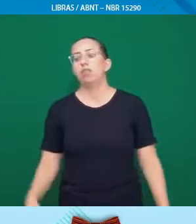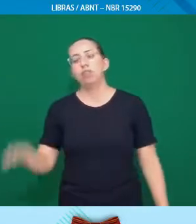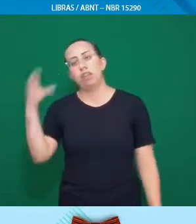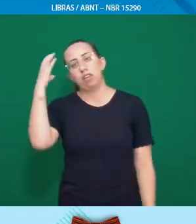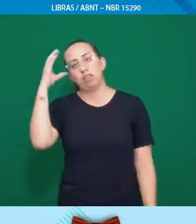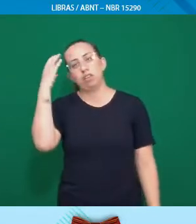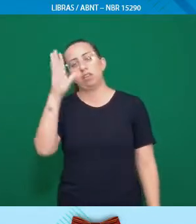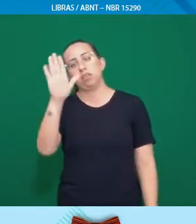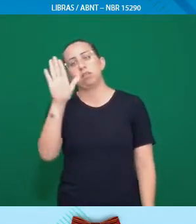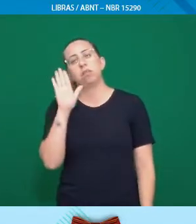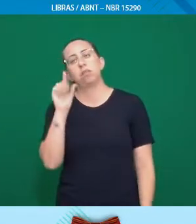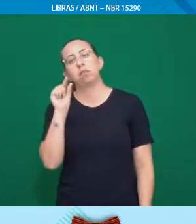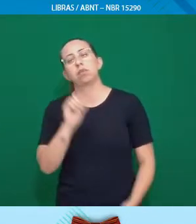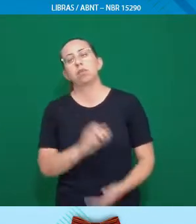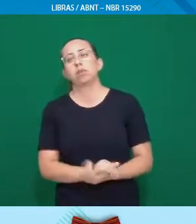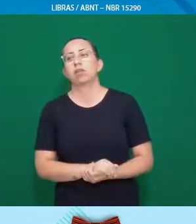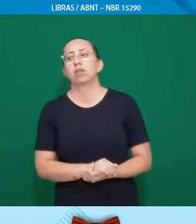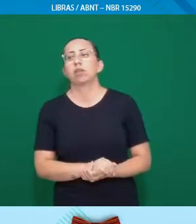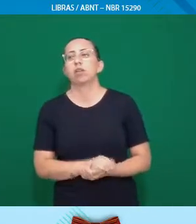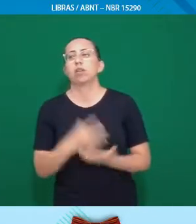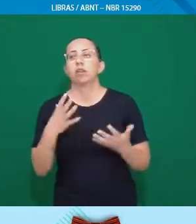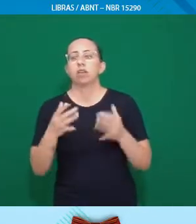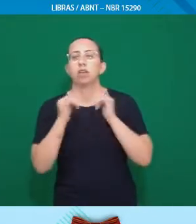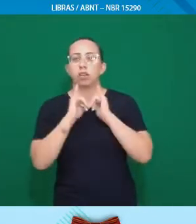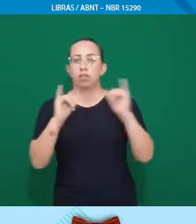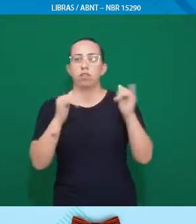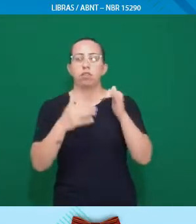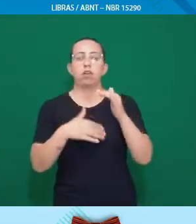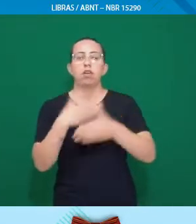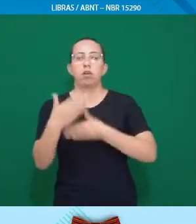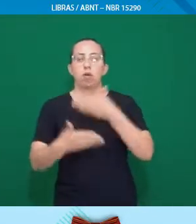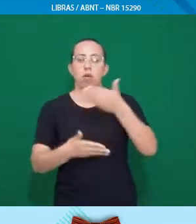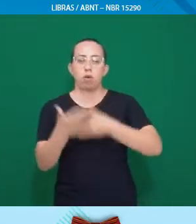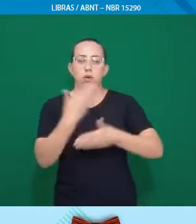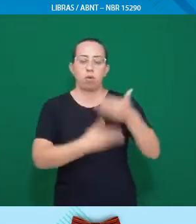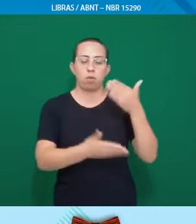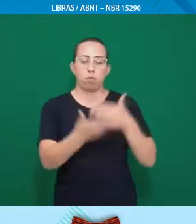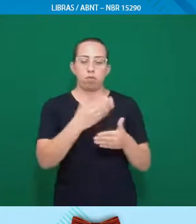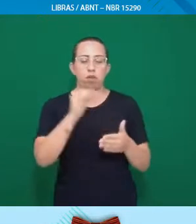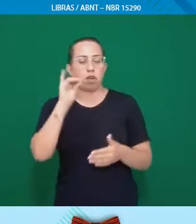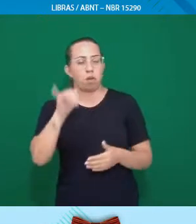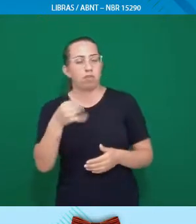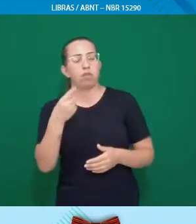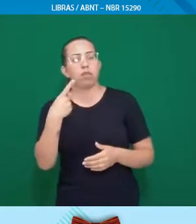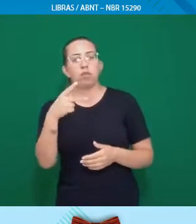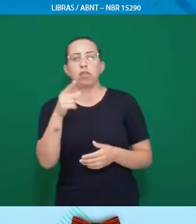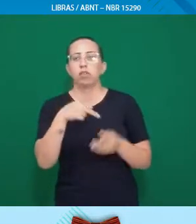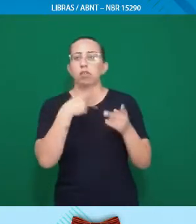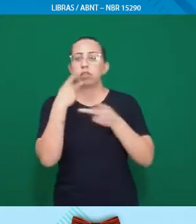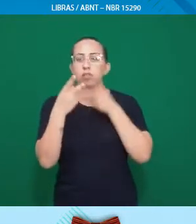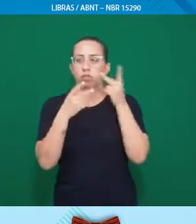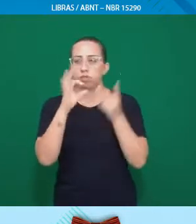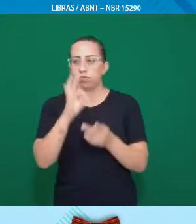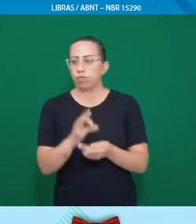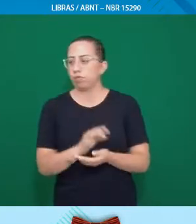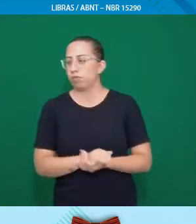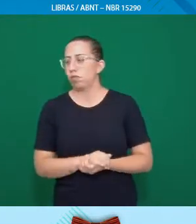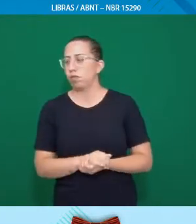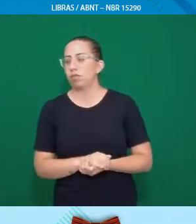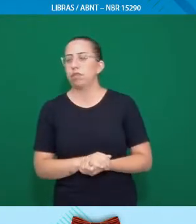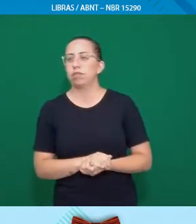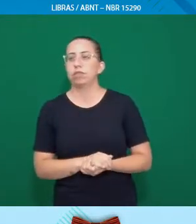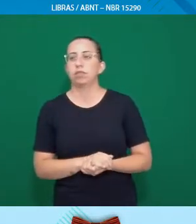sério uma parte por favor só para compartilhar né eu ia trazer também essa informação mas compartilhar aqui aproveitando a tua fala que foi muito pertinente